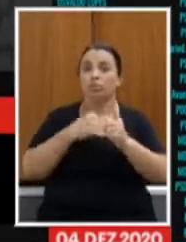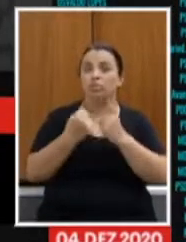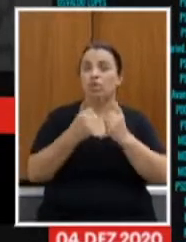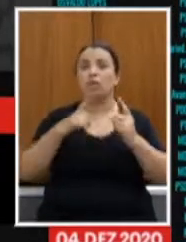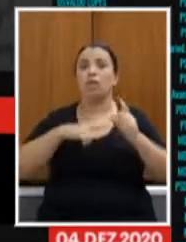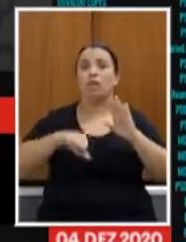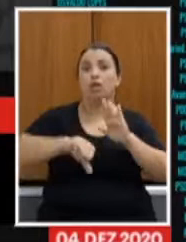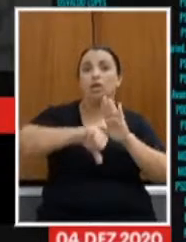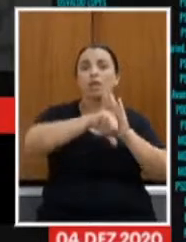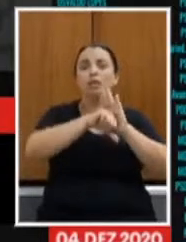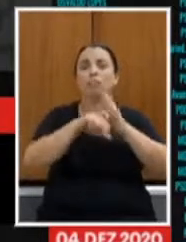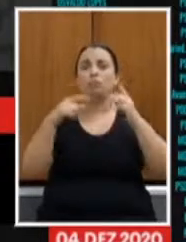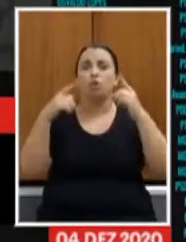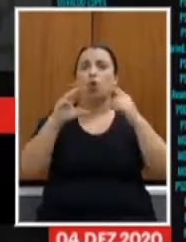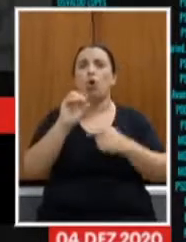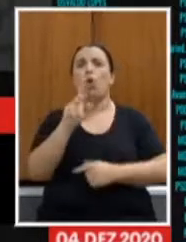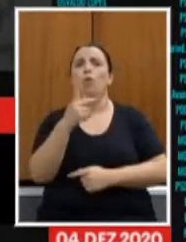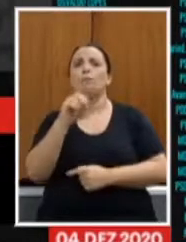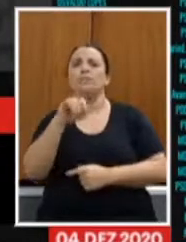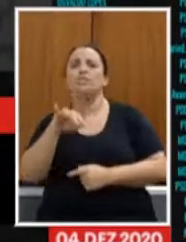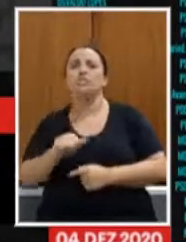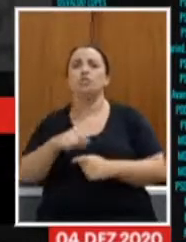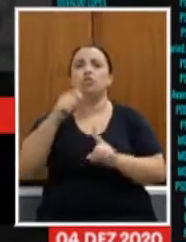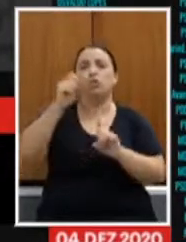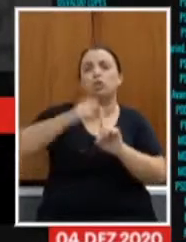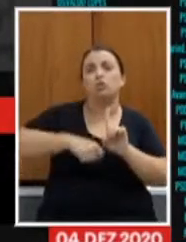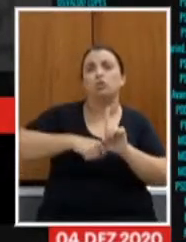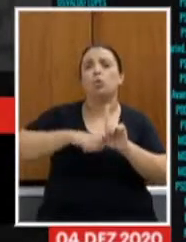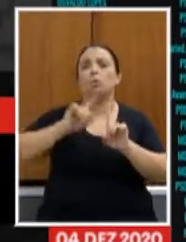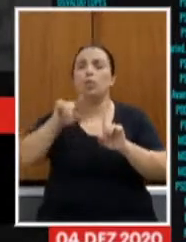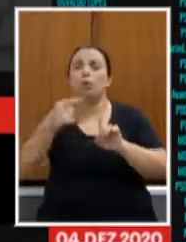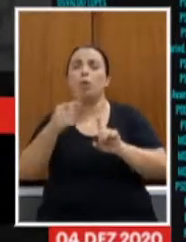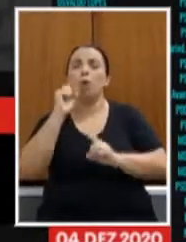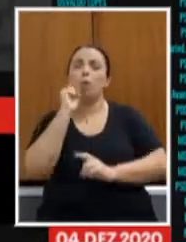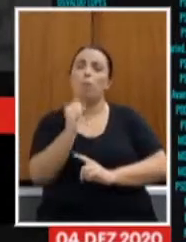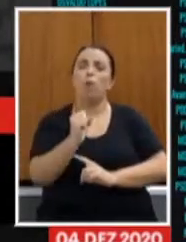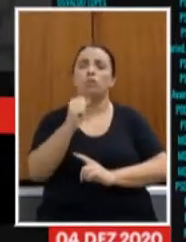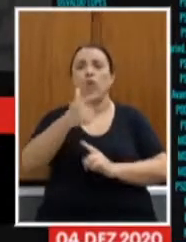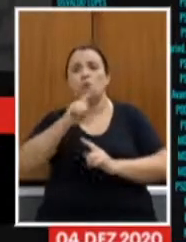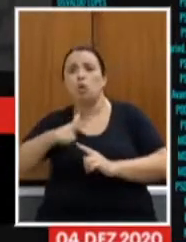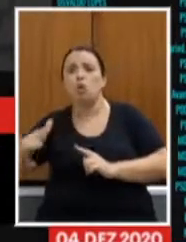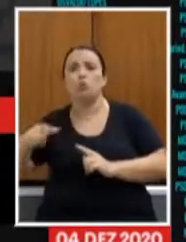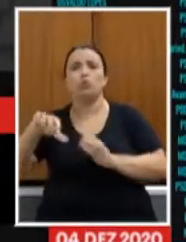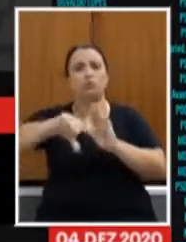crimes de homicídio, latrocínio e estupro seguido de morte, entre outros.